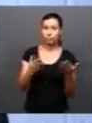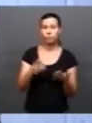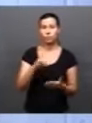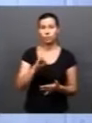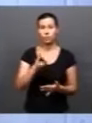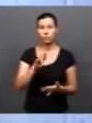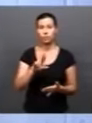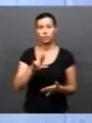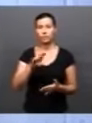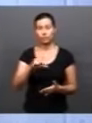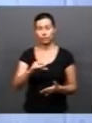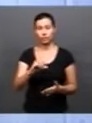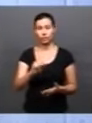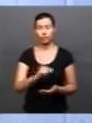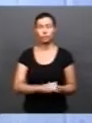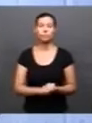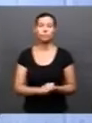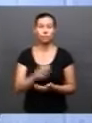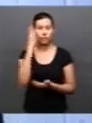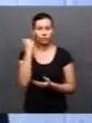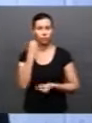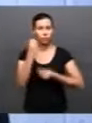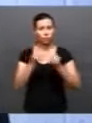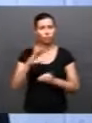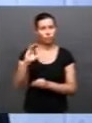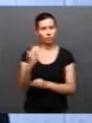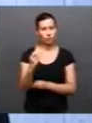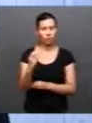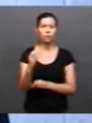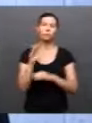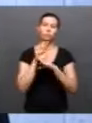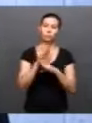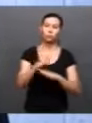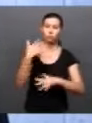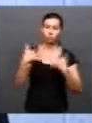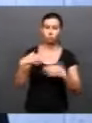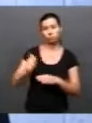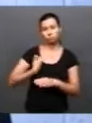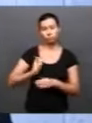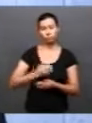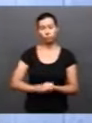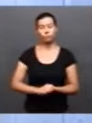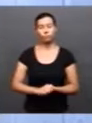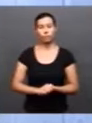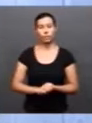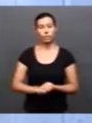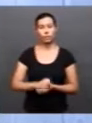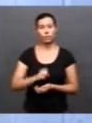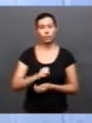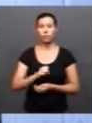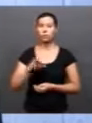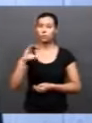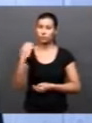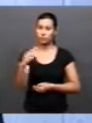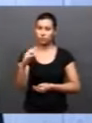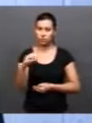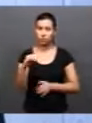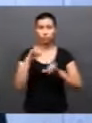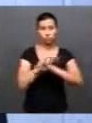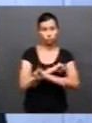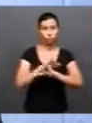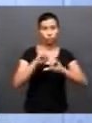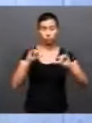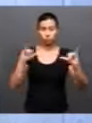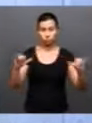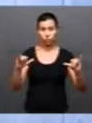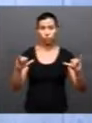conhece os impactos da ciência na sua vida? Será que os cientistas divulgam os